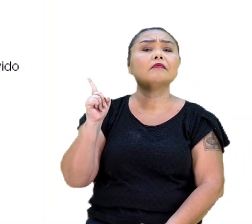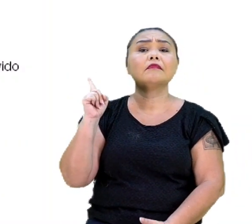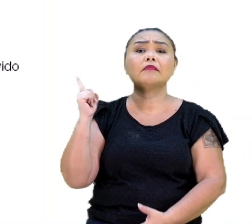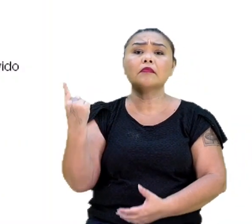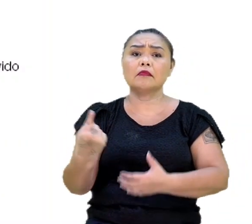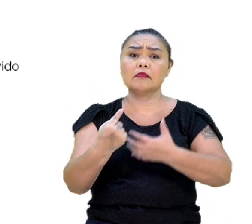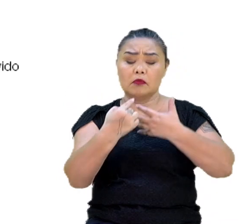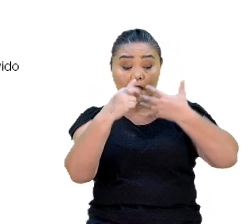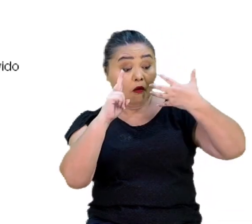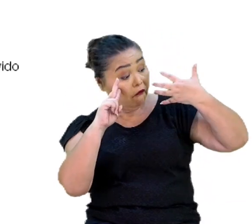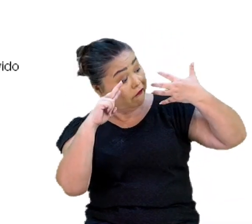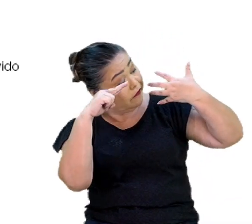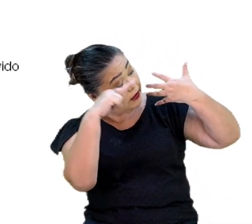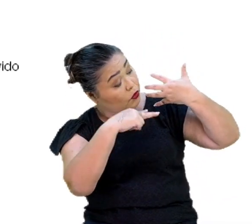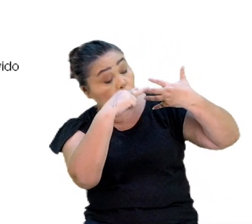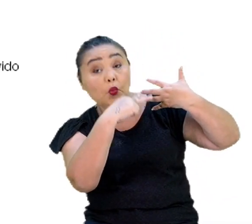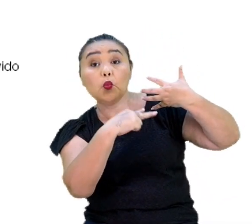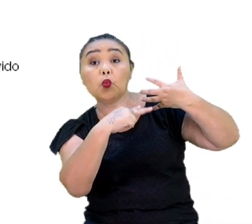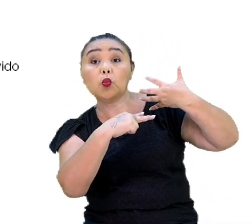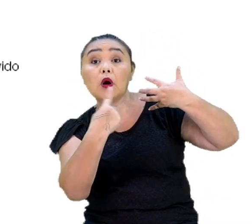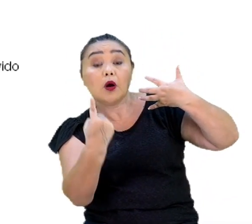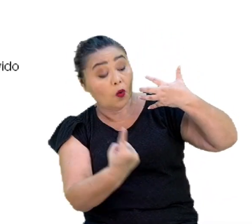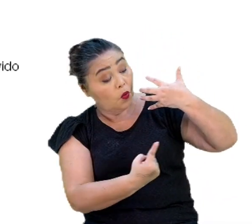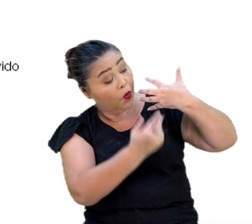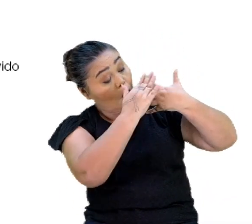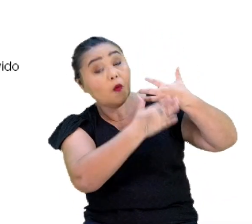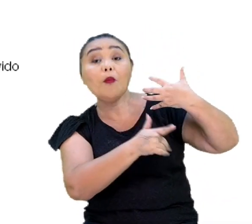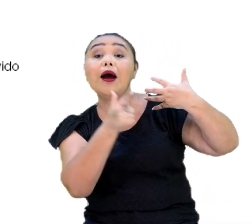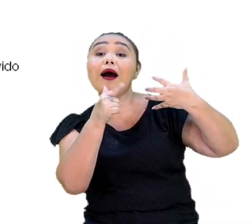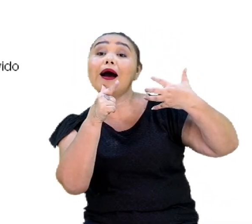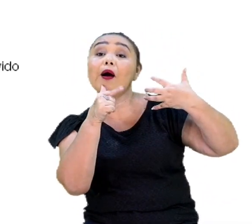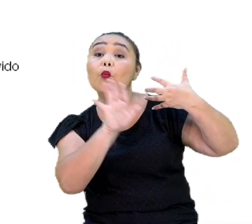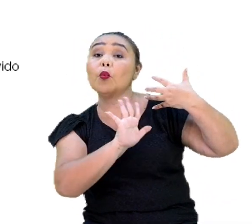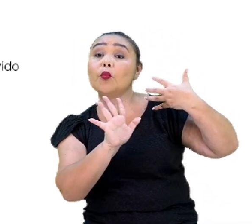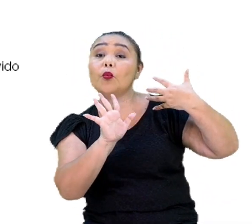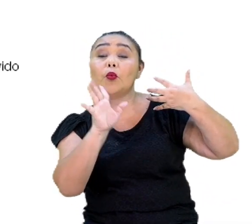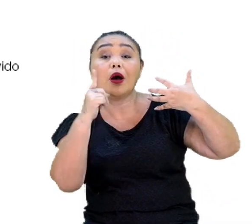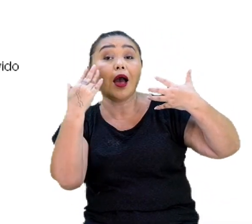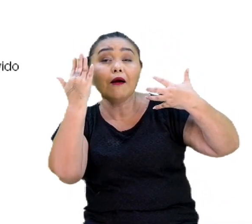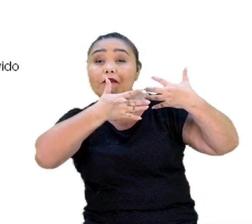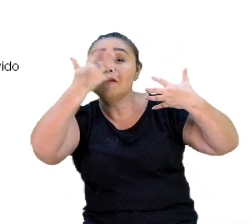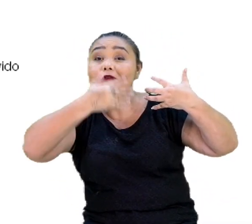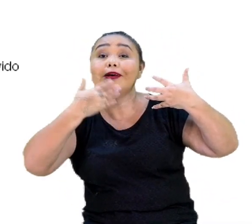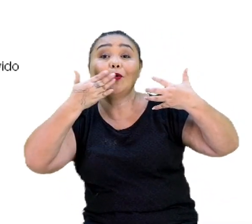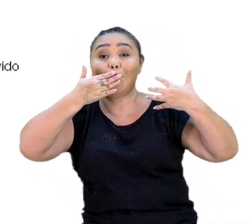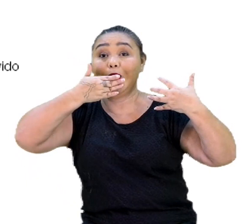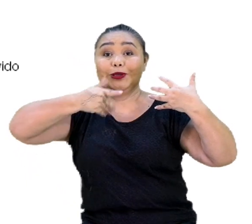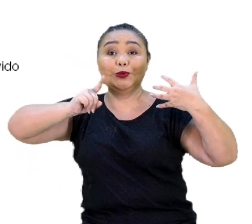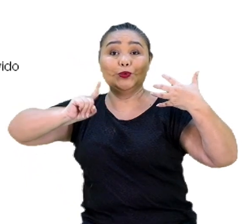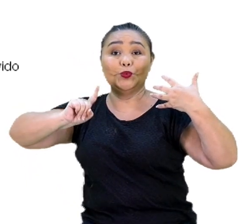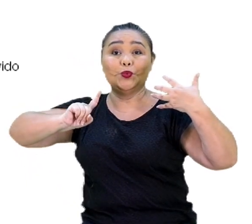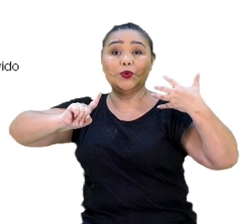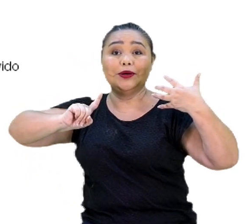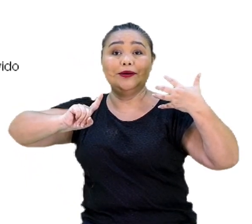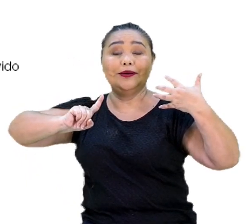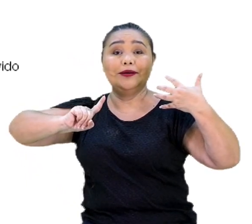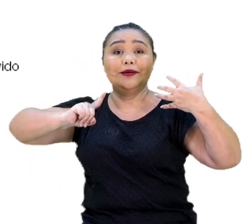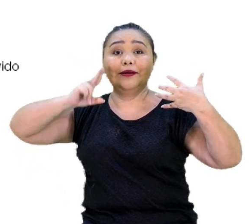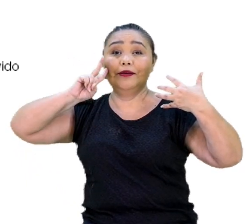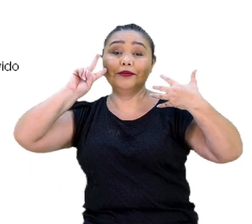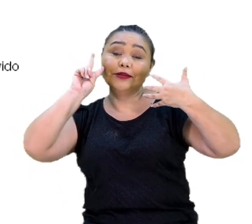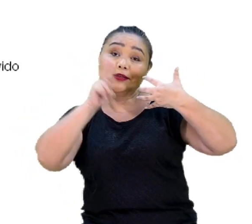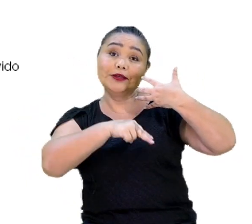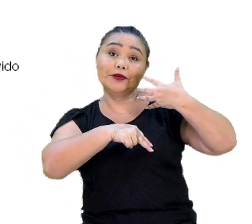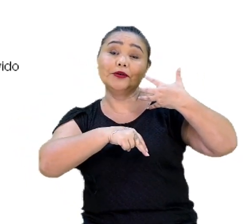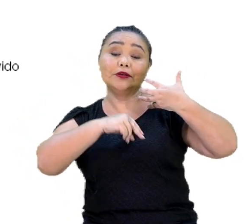aspecto visual, nós temos uma água. A gente não vê as moléculas do açúcar. Isso aqui é o que nós chamamos